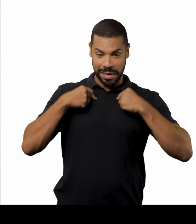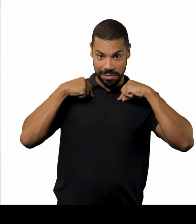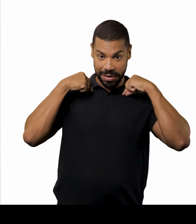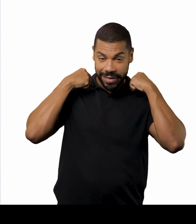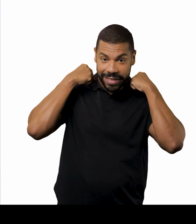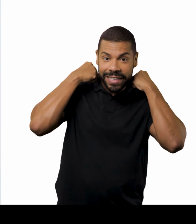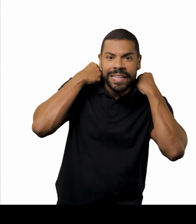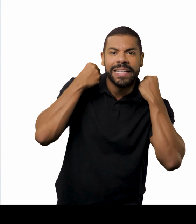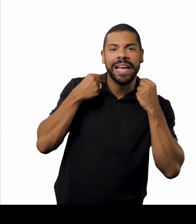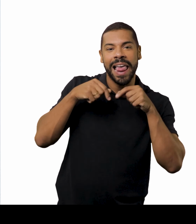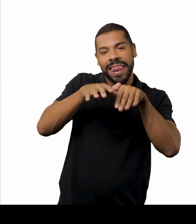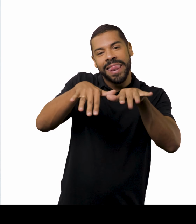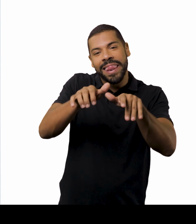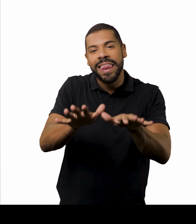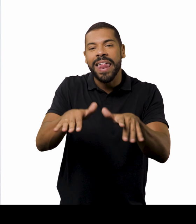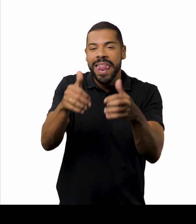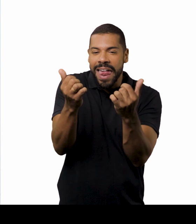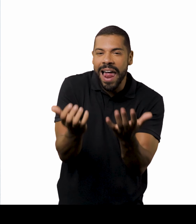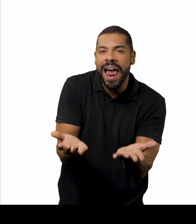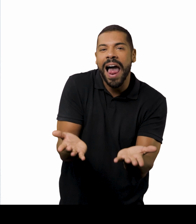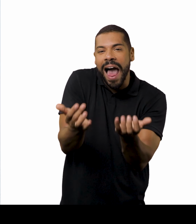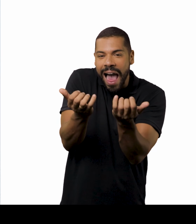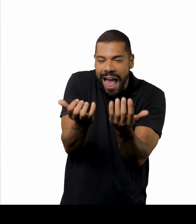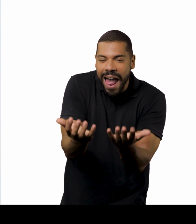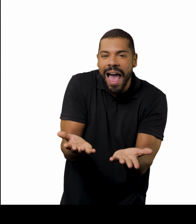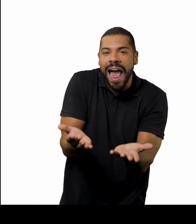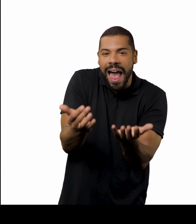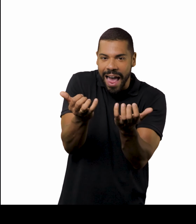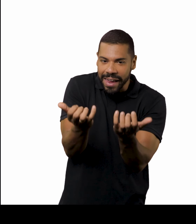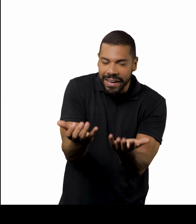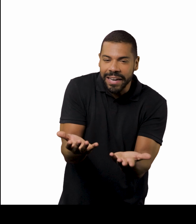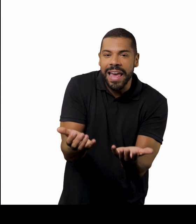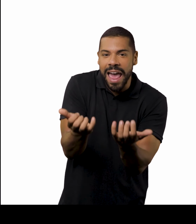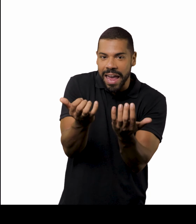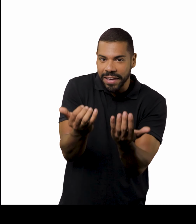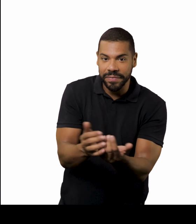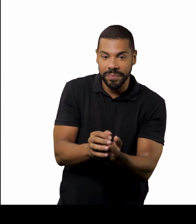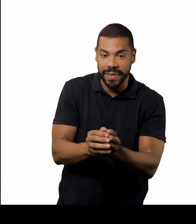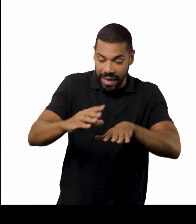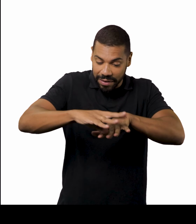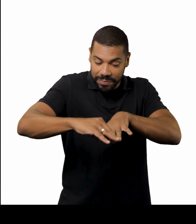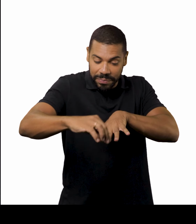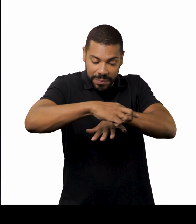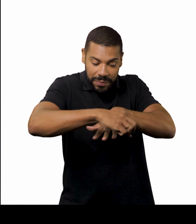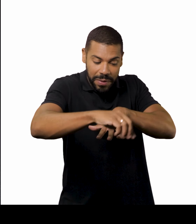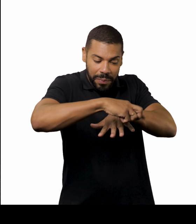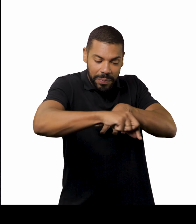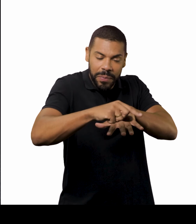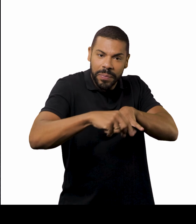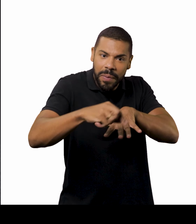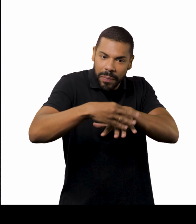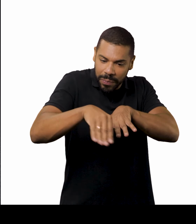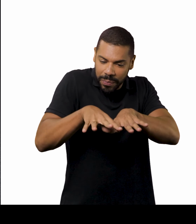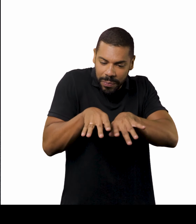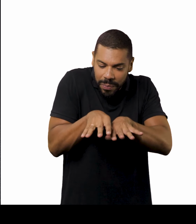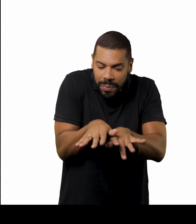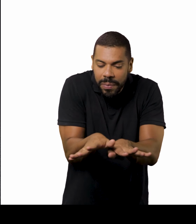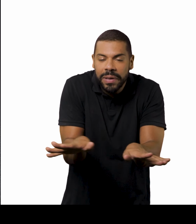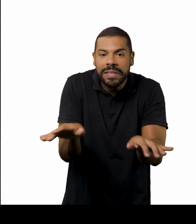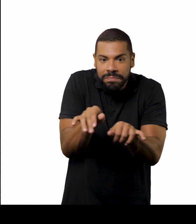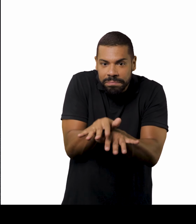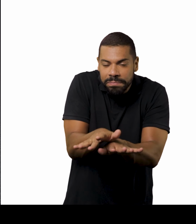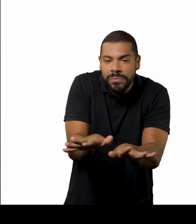das sementes, ao mesmo tempo esse tecido que ele é muito leve. Embaixo desse vestido vai ser essa franja de